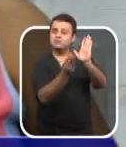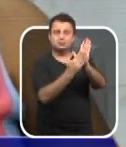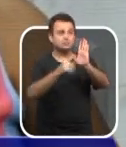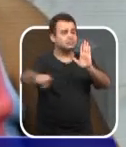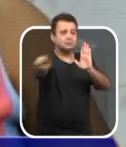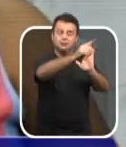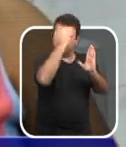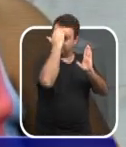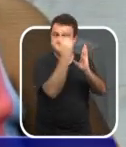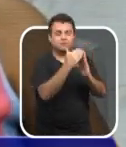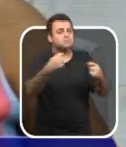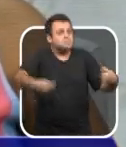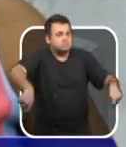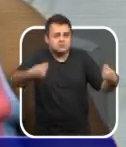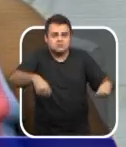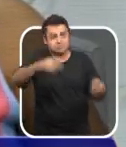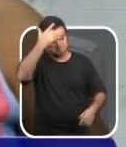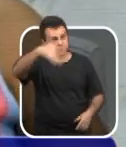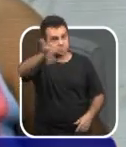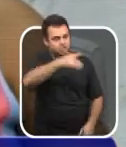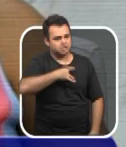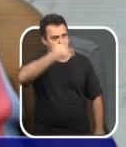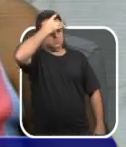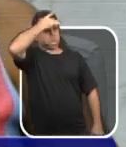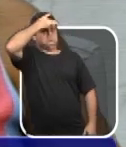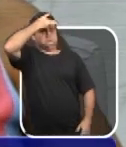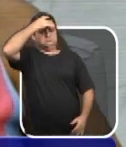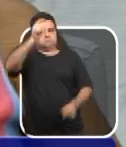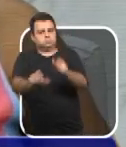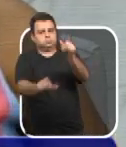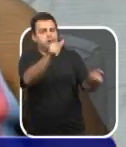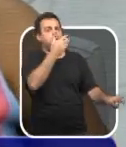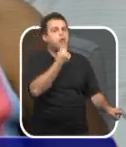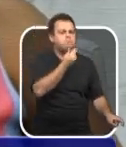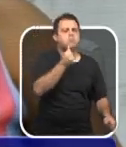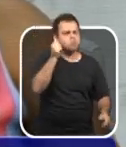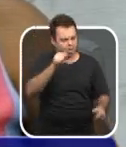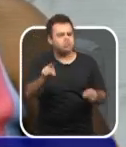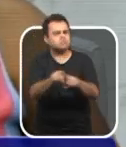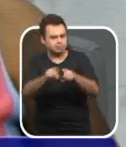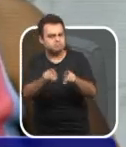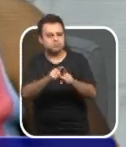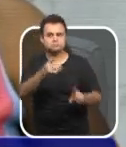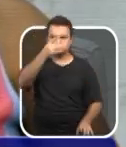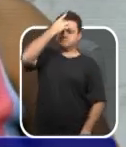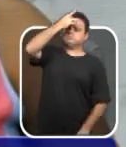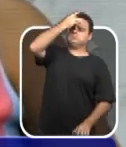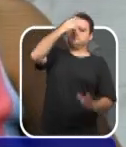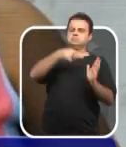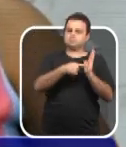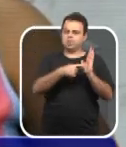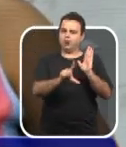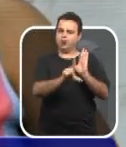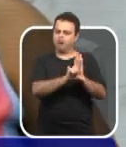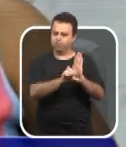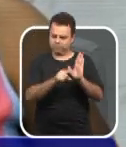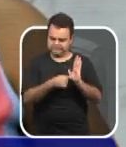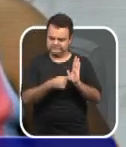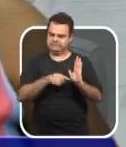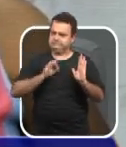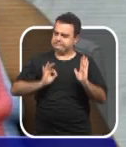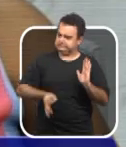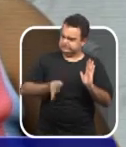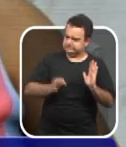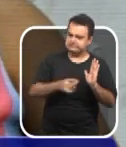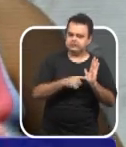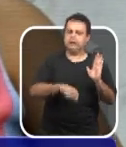lei de que quanto mais conscientização dos usuários, mulheres e homens, de que existe uma lei